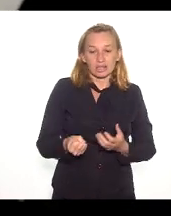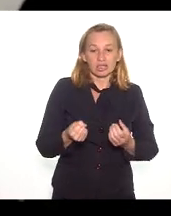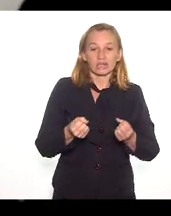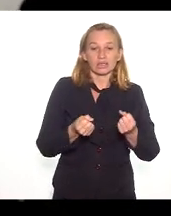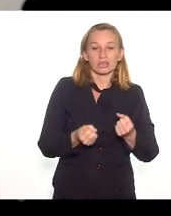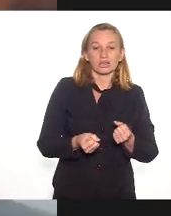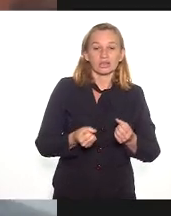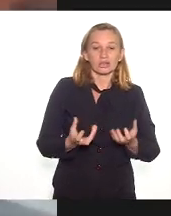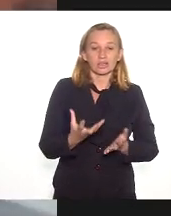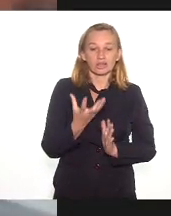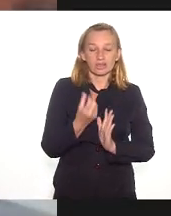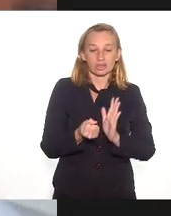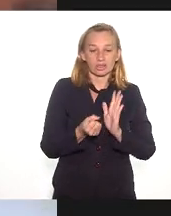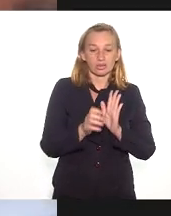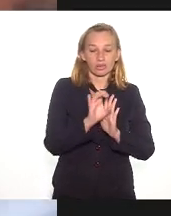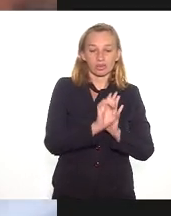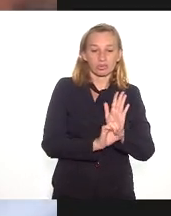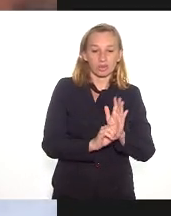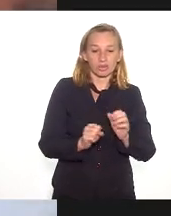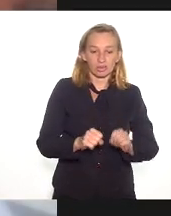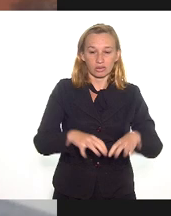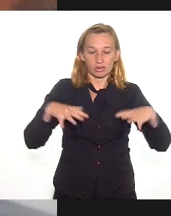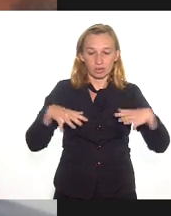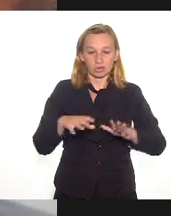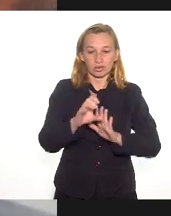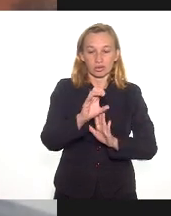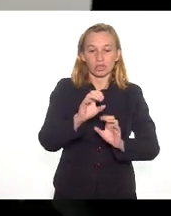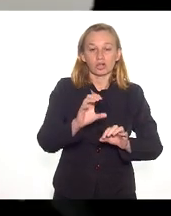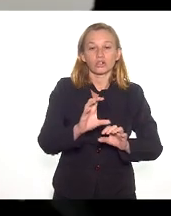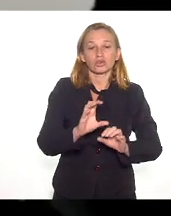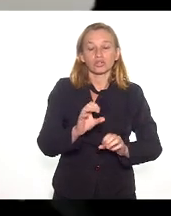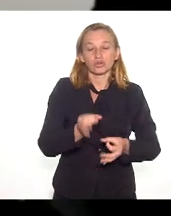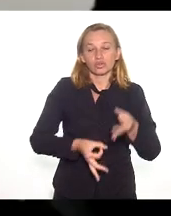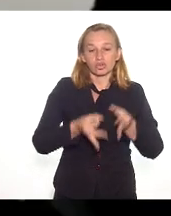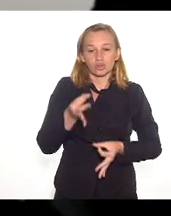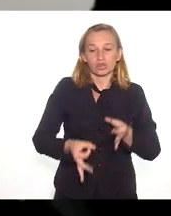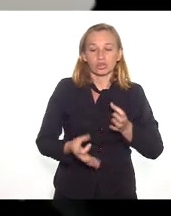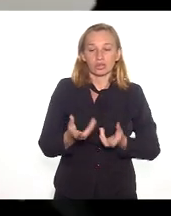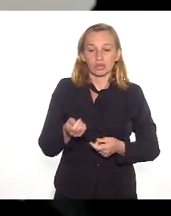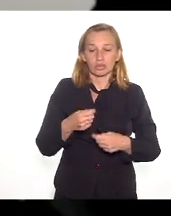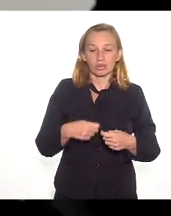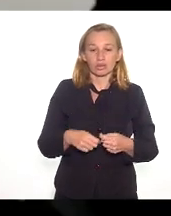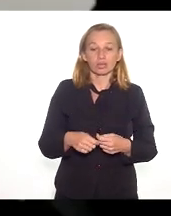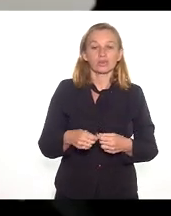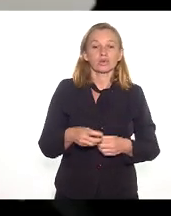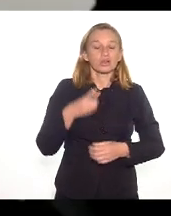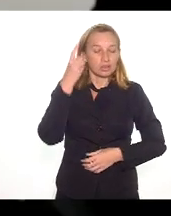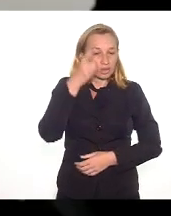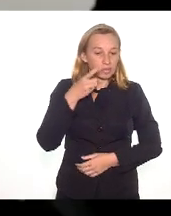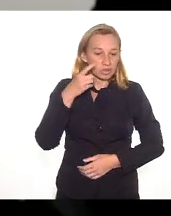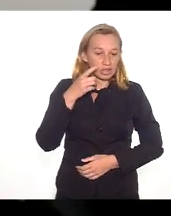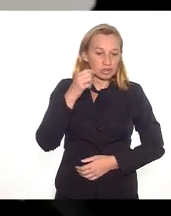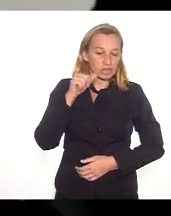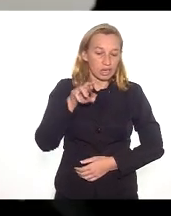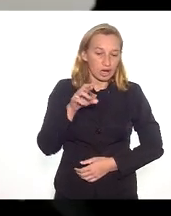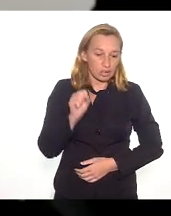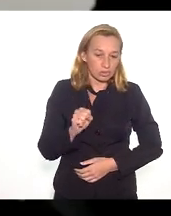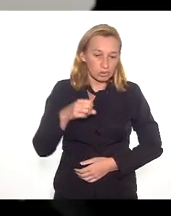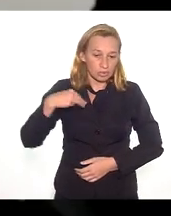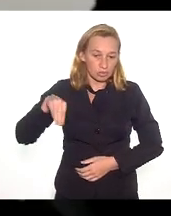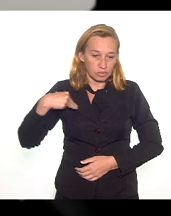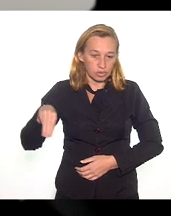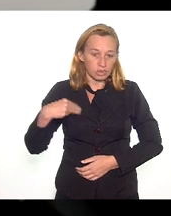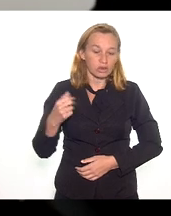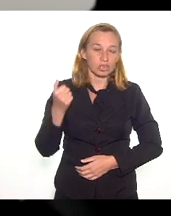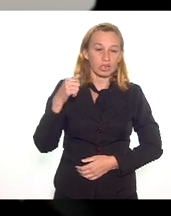com a emenda da Comissão de Constituição e Justiça. De orçamento, favorável. Relatores. Deputado Carlos Mink, Thiago Pampolha,